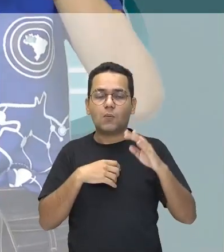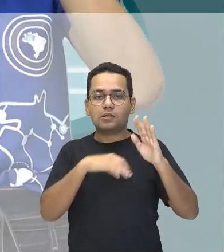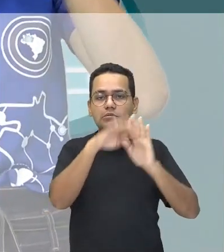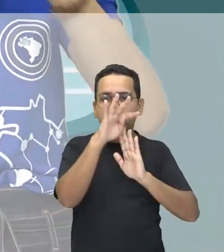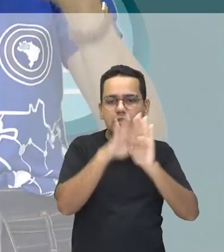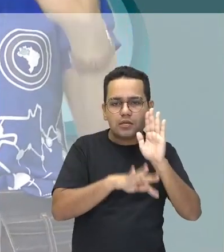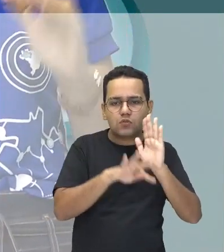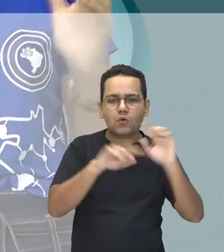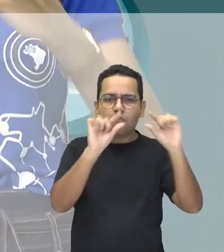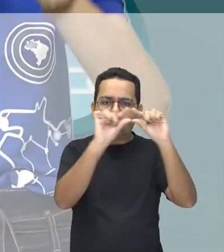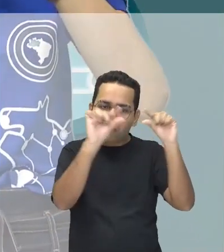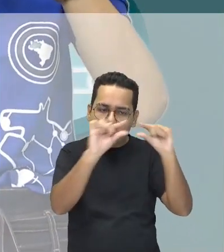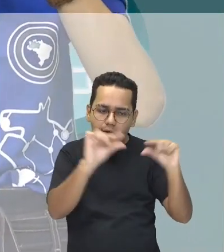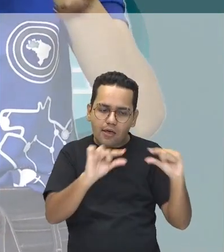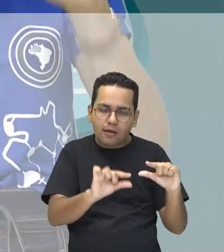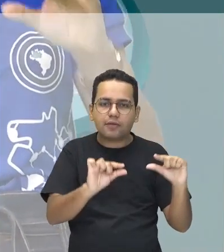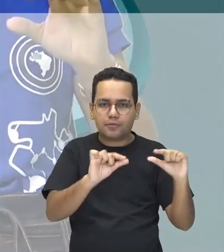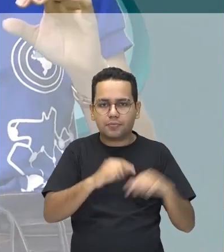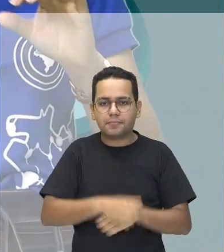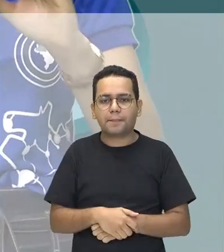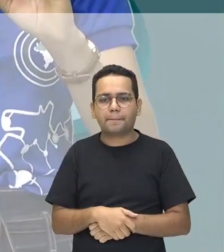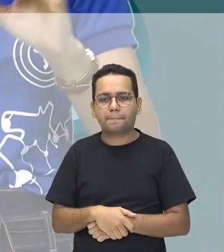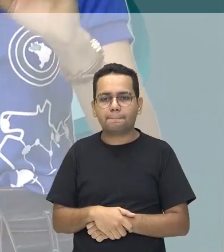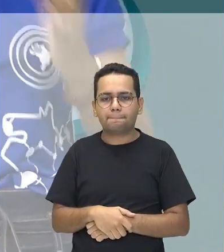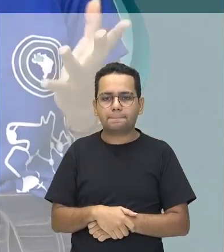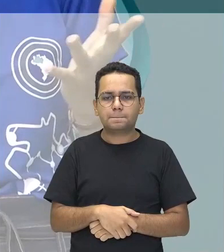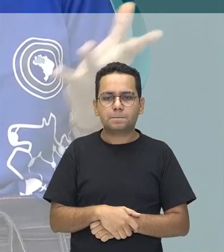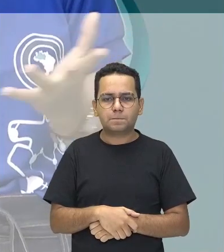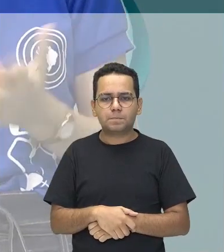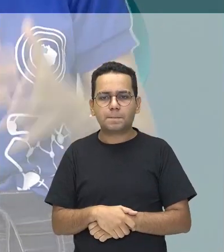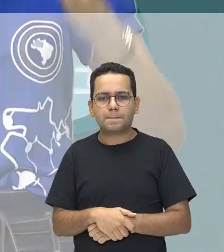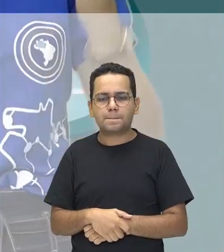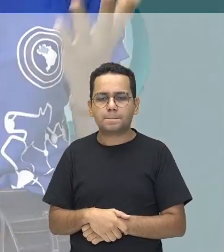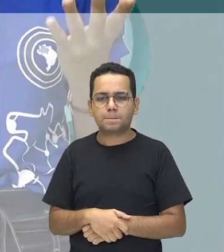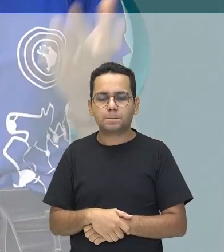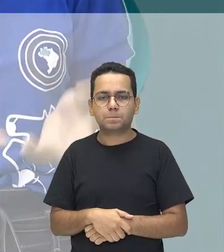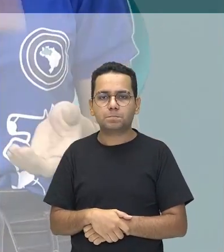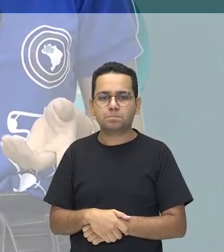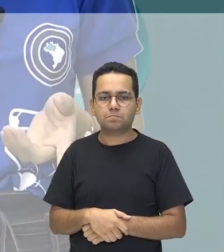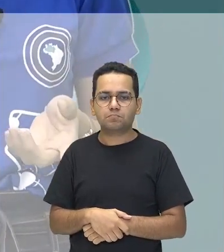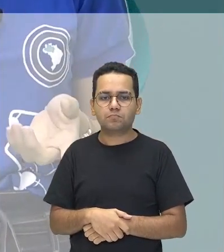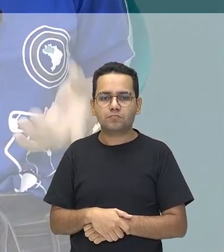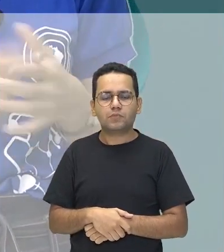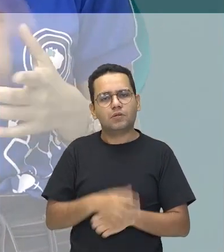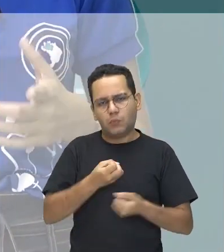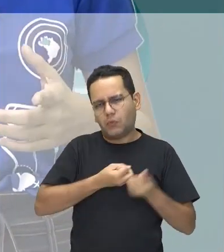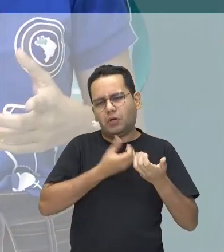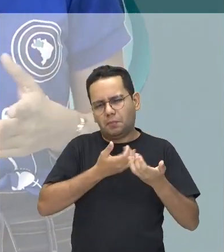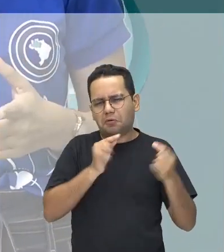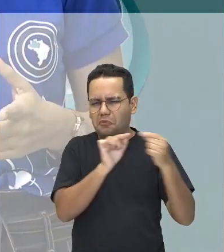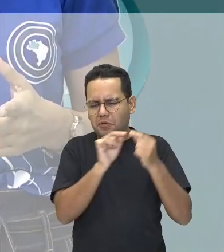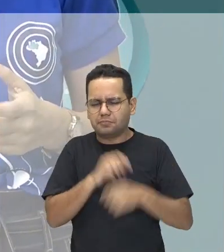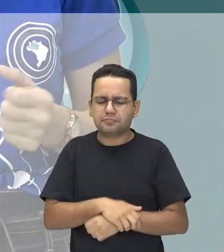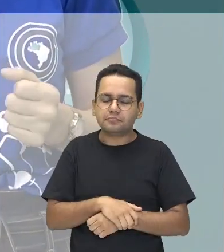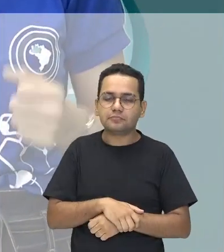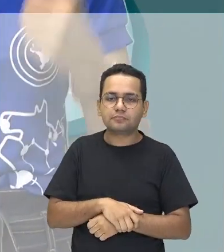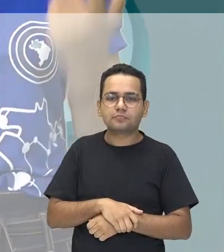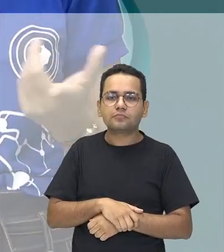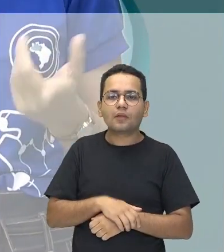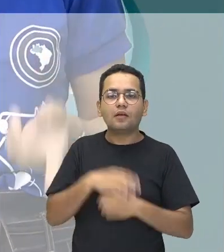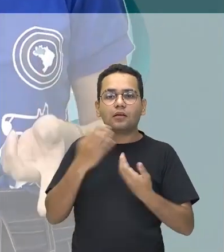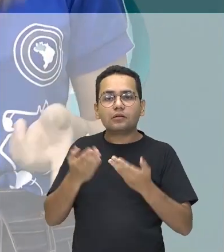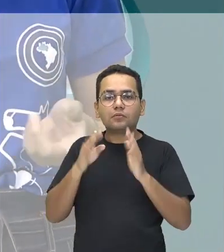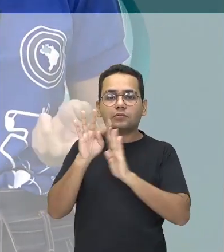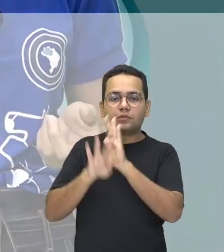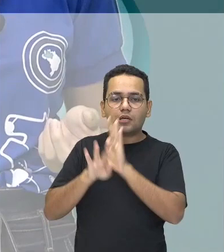em verso, ali cheio, né, de estrofes, cheio de versos de fato, um poema, enquanto o outro texto, que era o segundo,